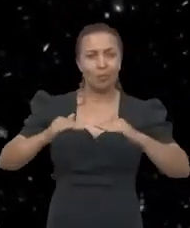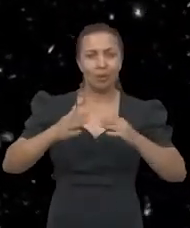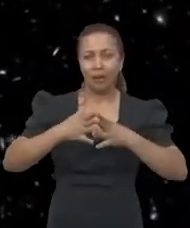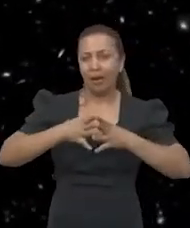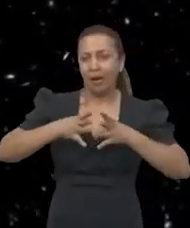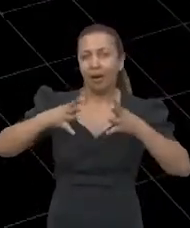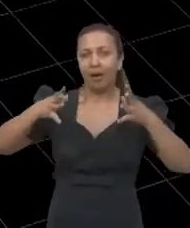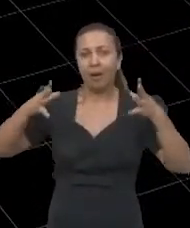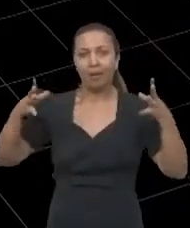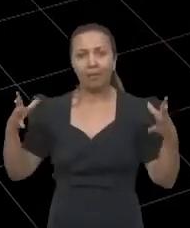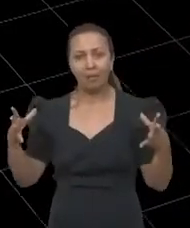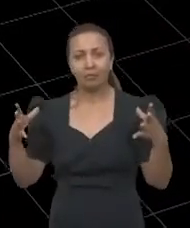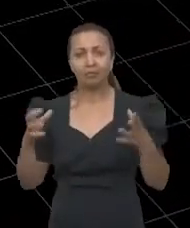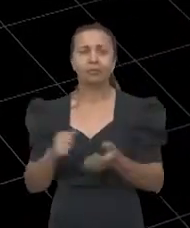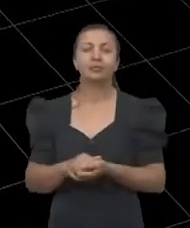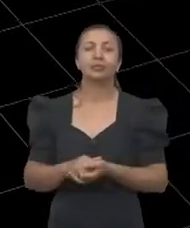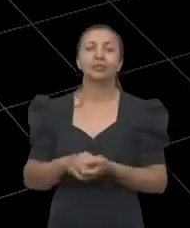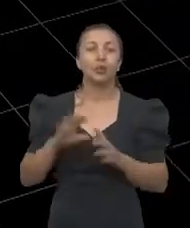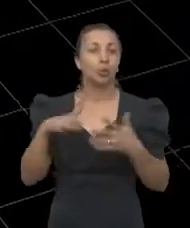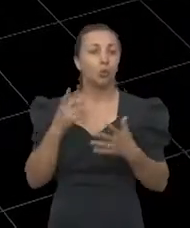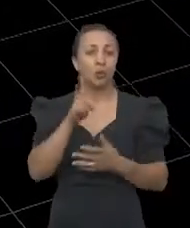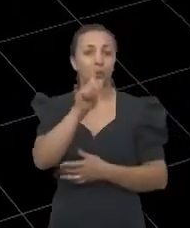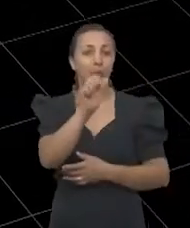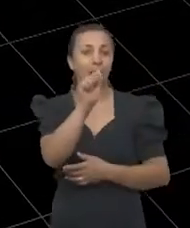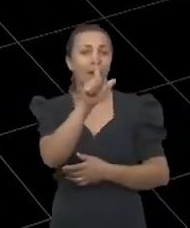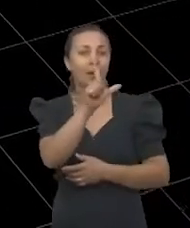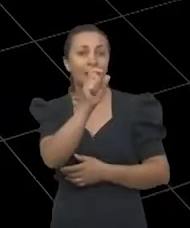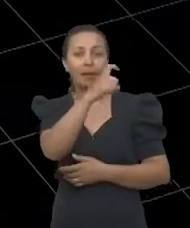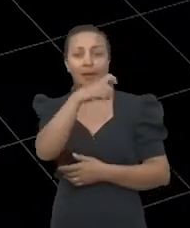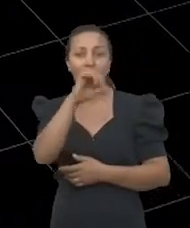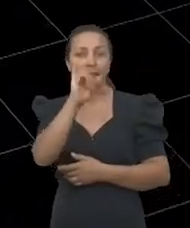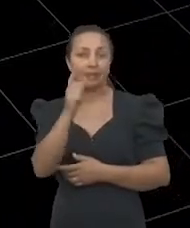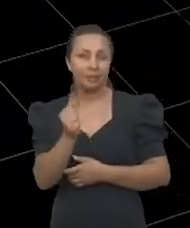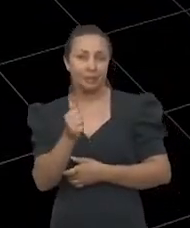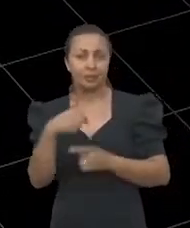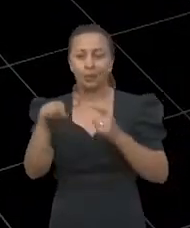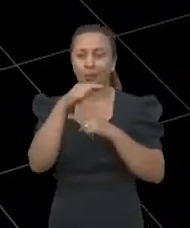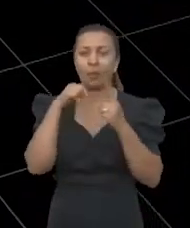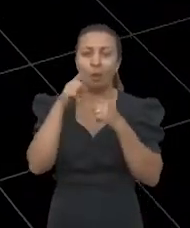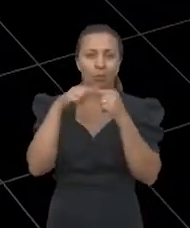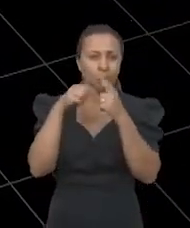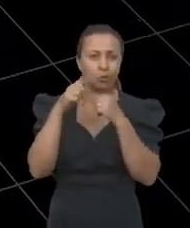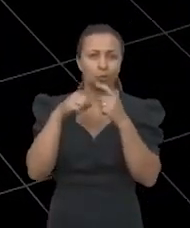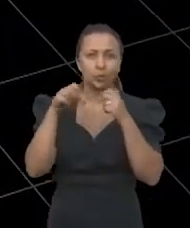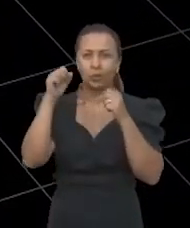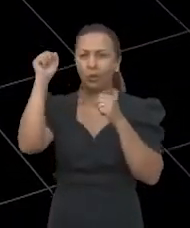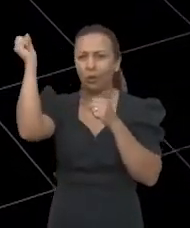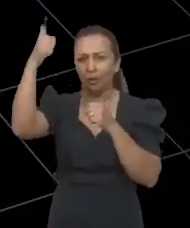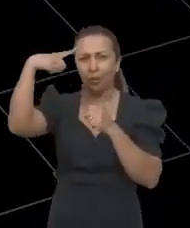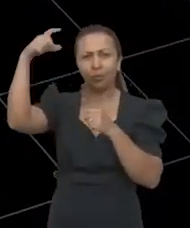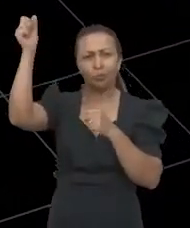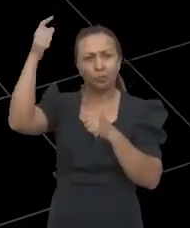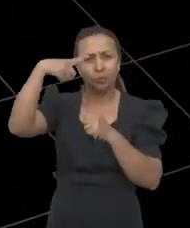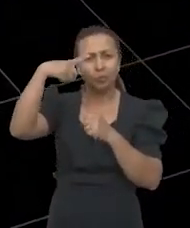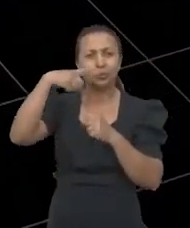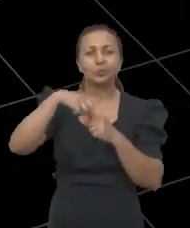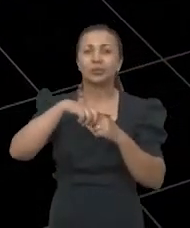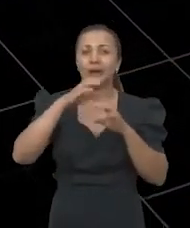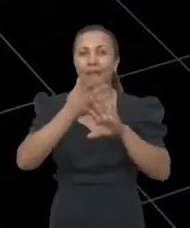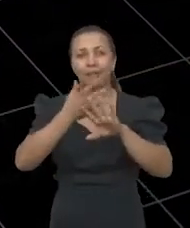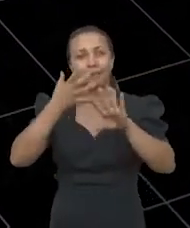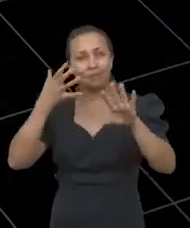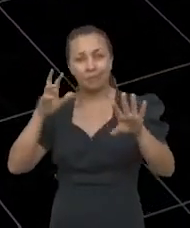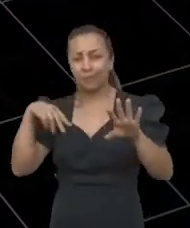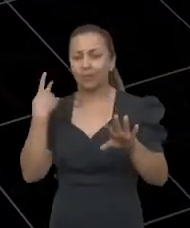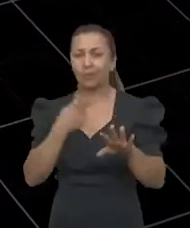em expansão. E quando uma galáxia, que é um objeto luminoso, que emite uma luz até nós,